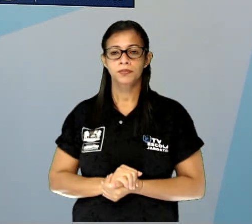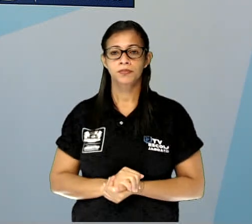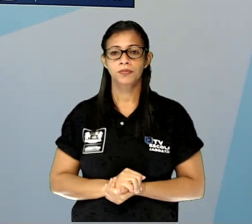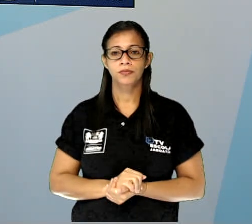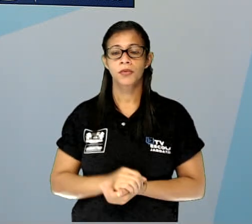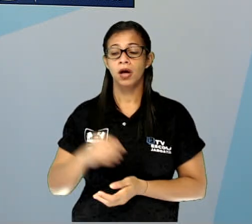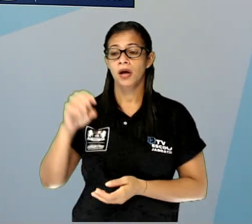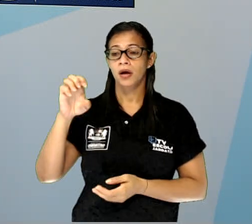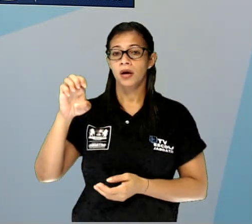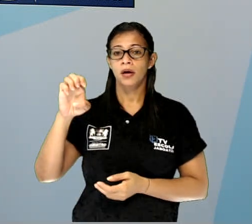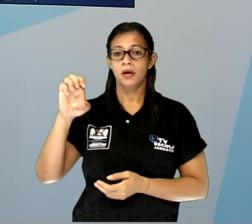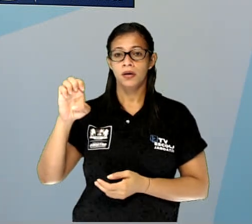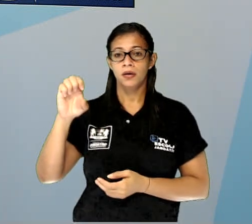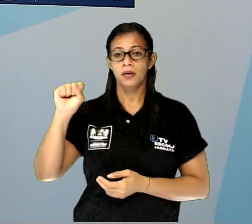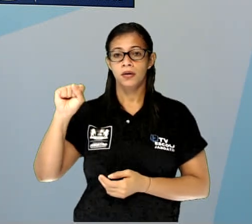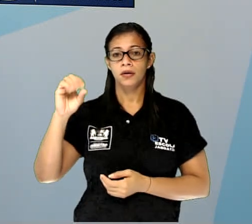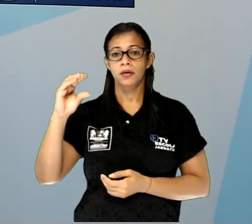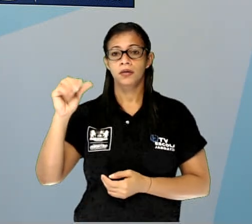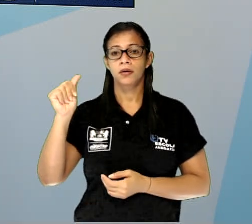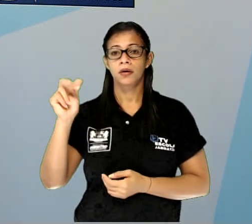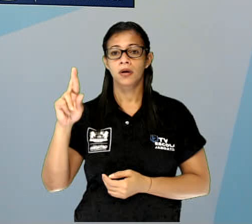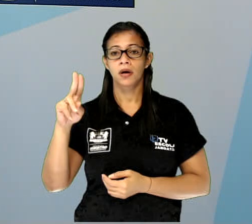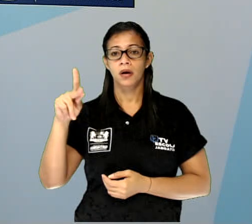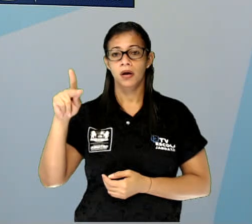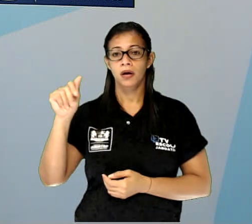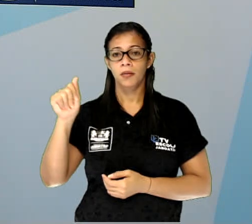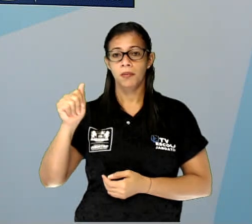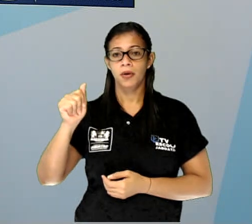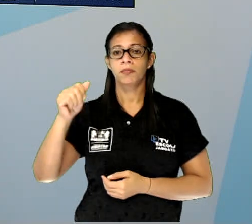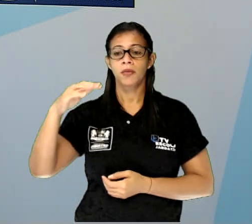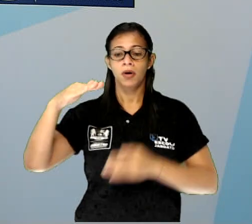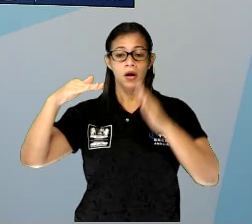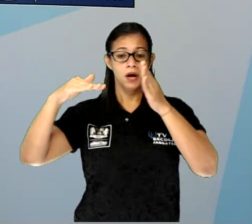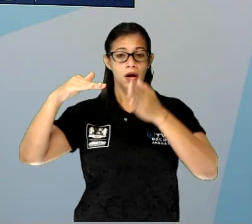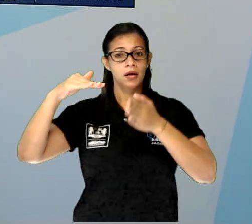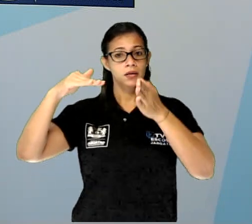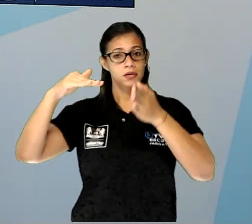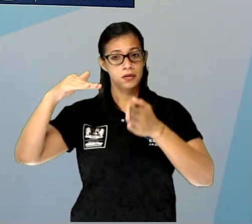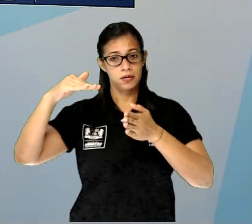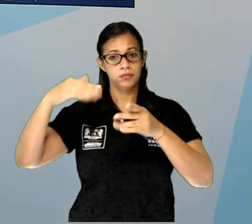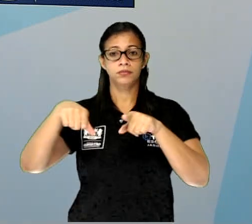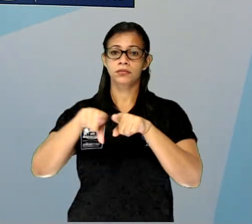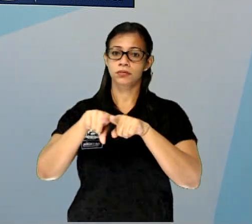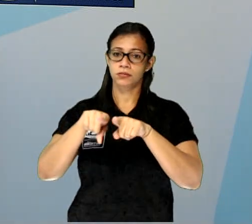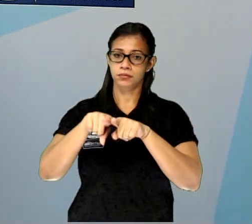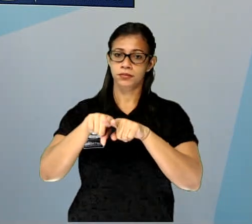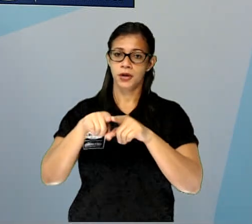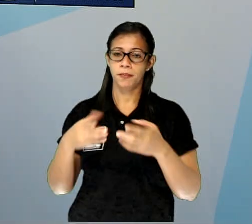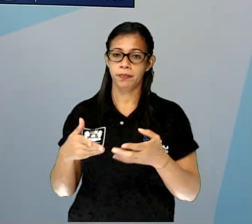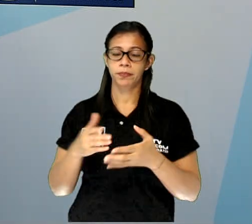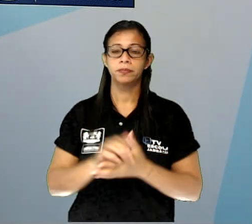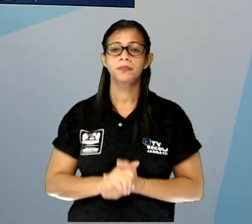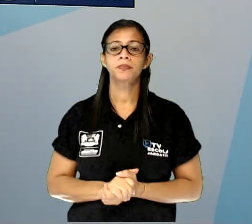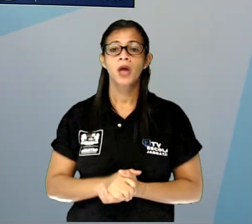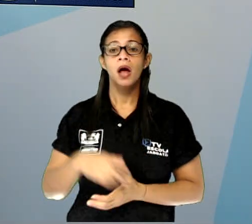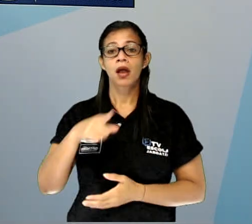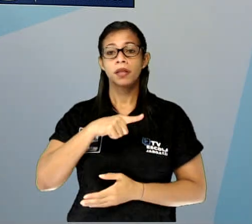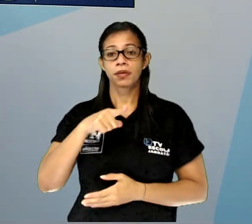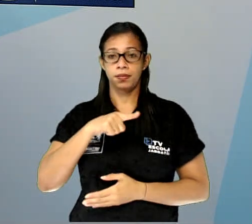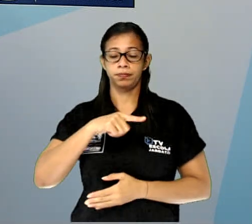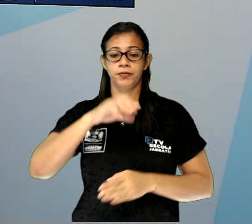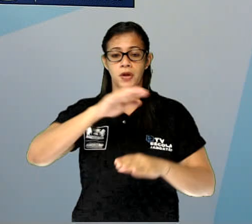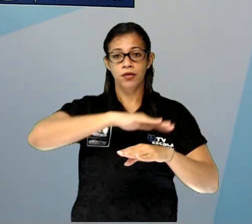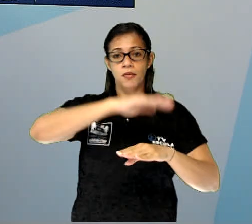Escarpa é a lateral dos planaltos e até mesmo das chapadas, beleza? Nós vamos ter as montanhas, que